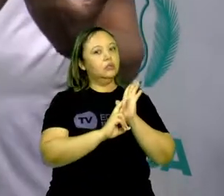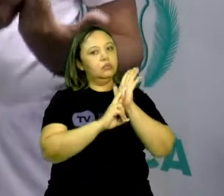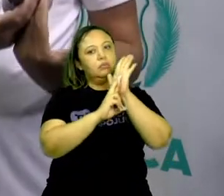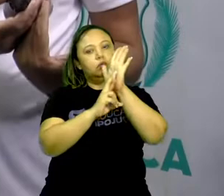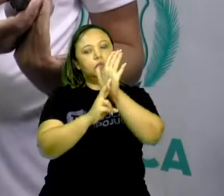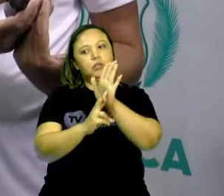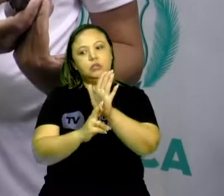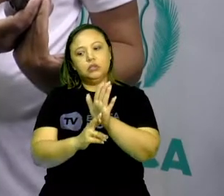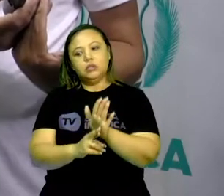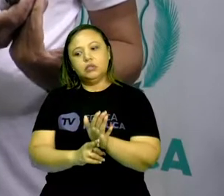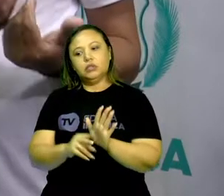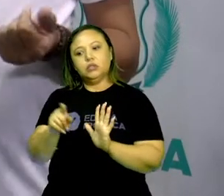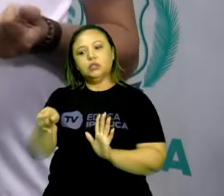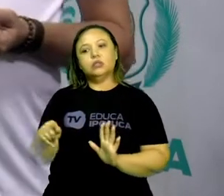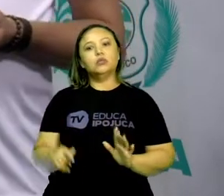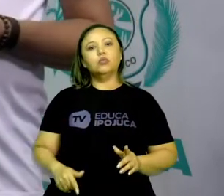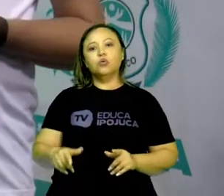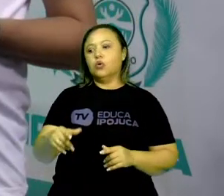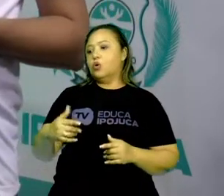outro, isso é uma virtude.